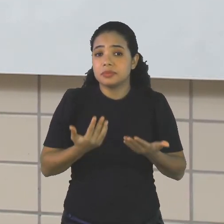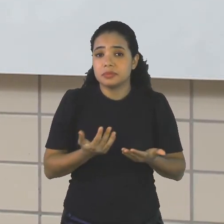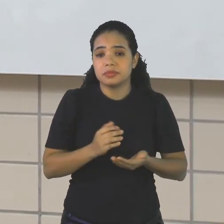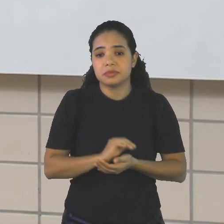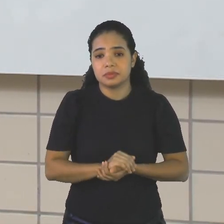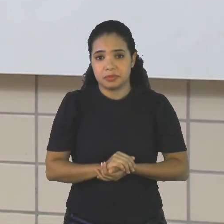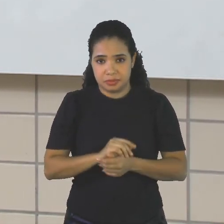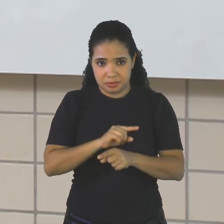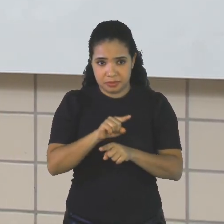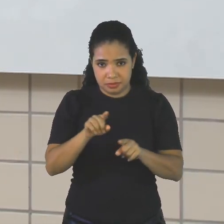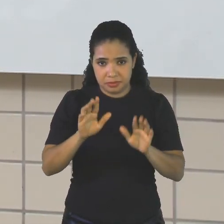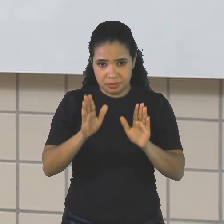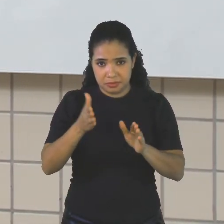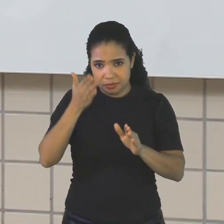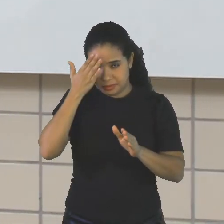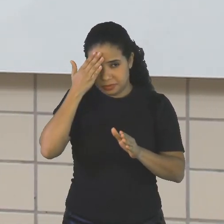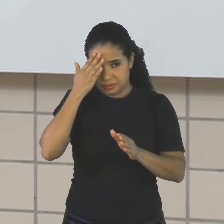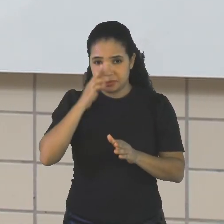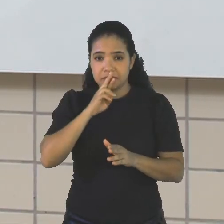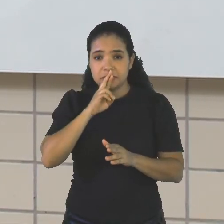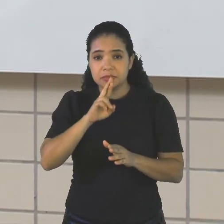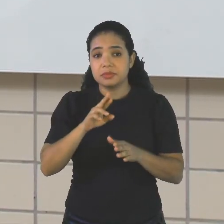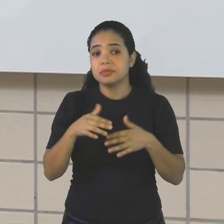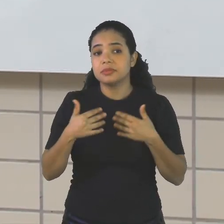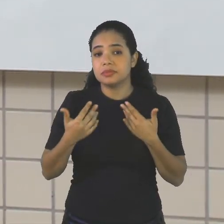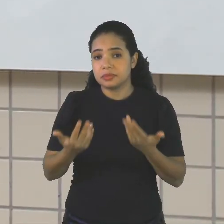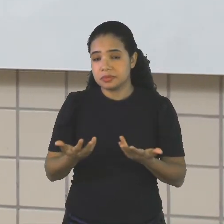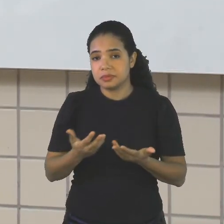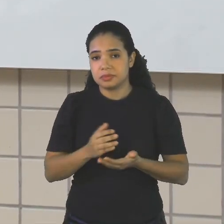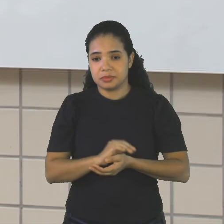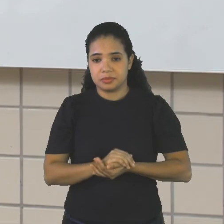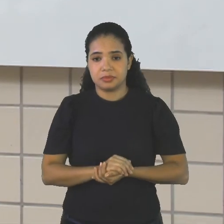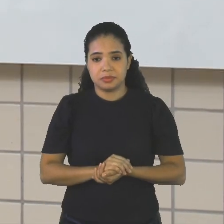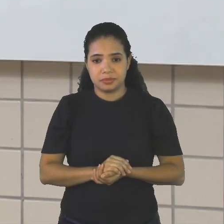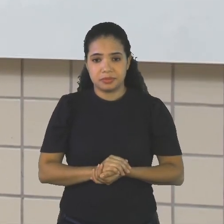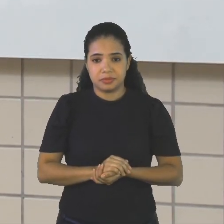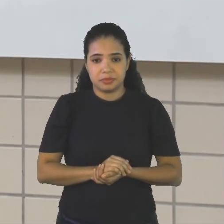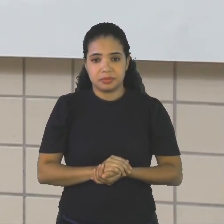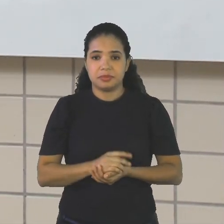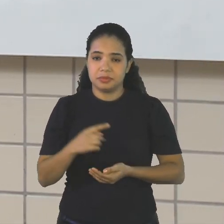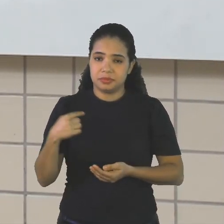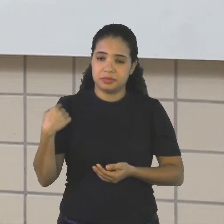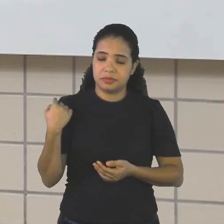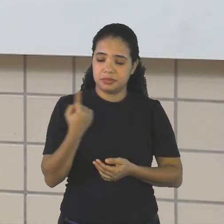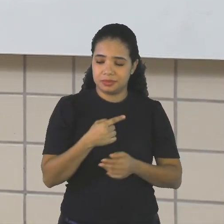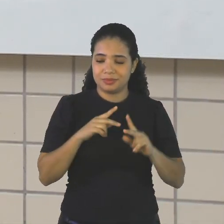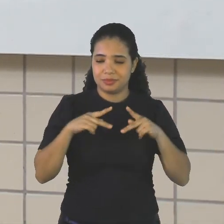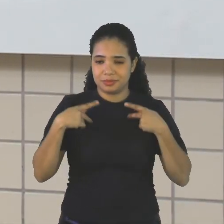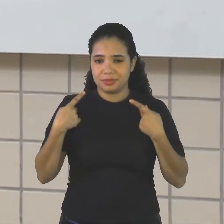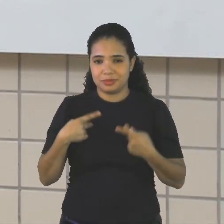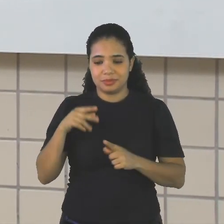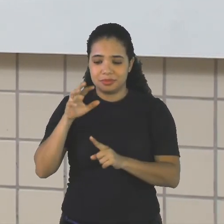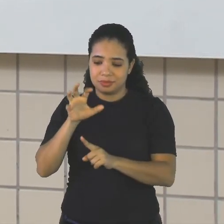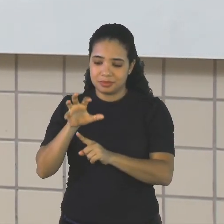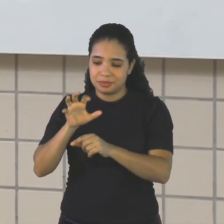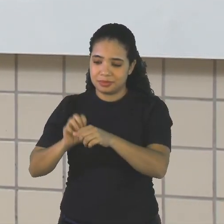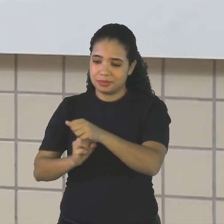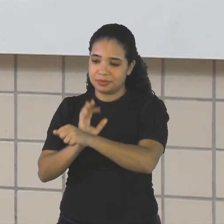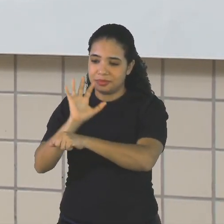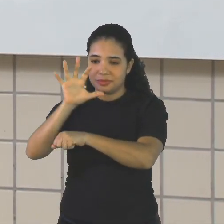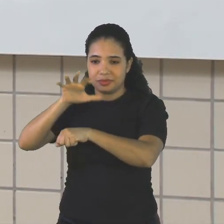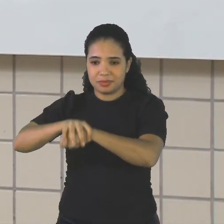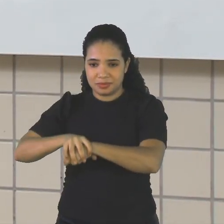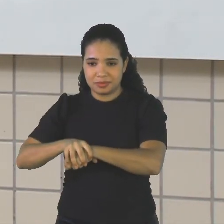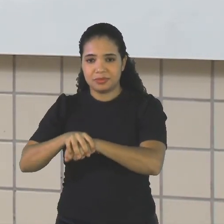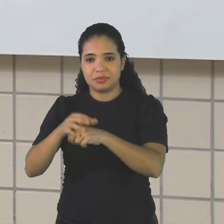Alguém sabe me responder? E aí? Somos nós, os seres humanos, né? Que acabamos fazendo a destruição